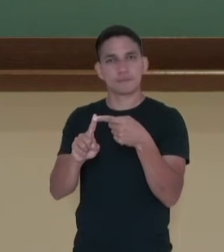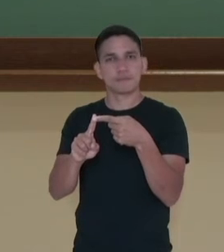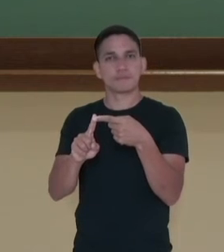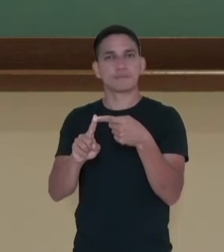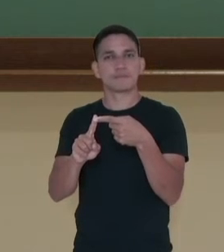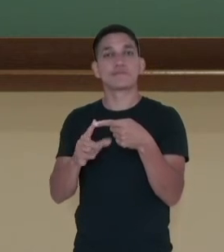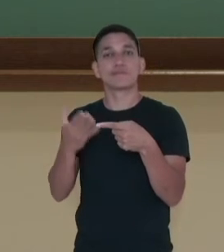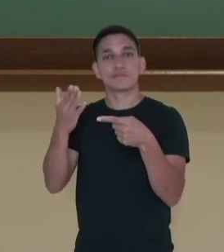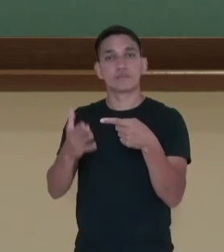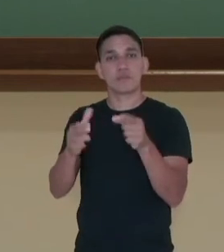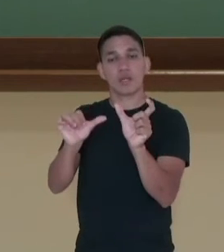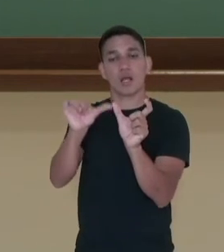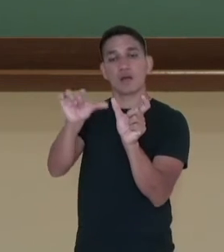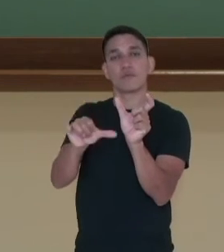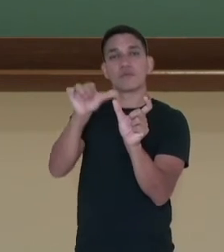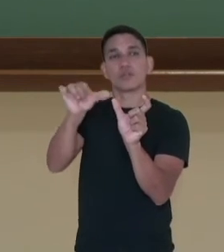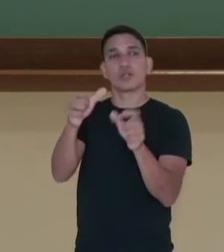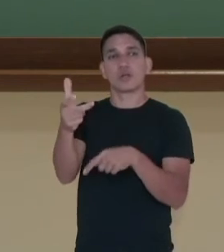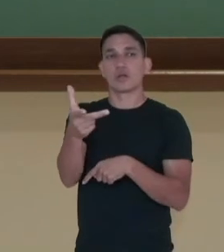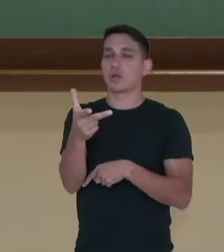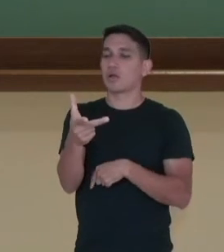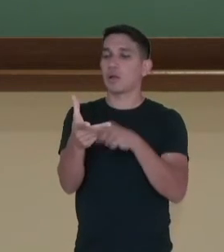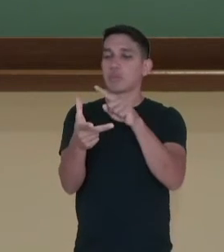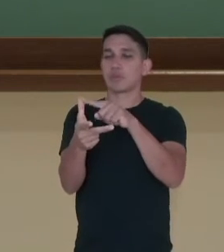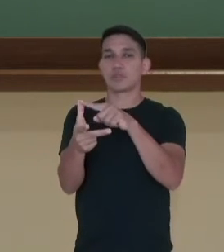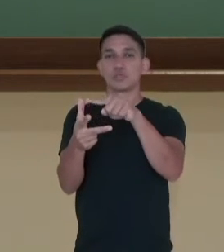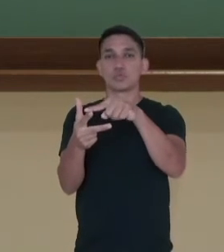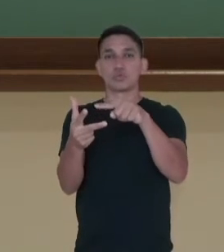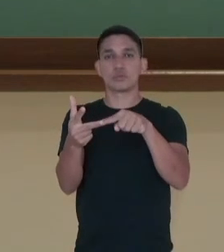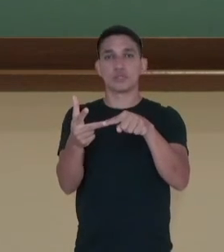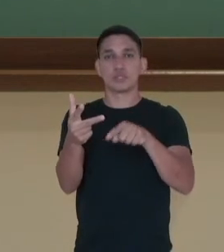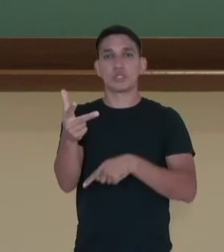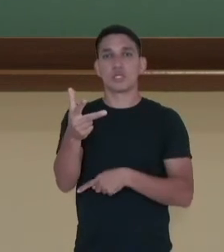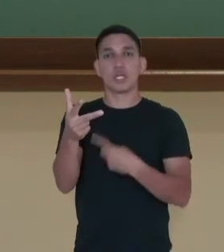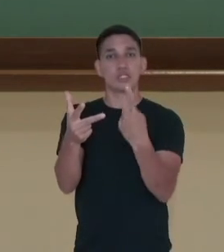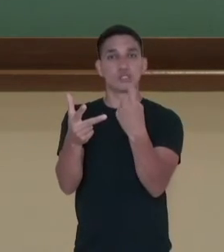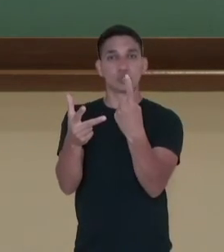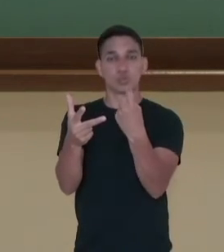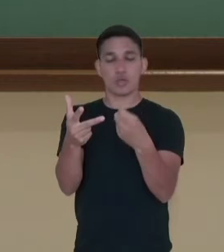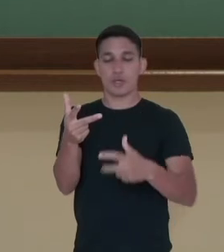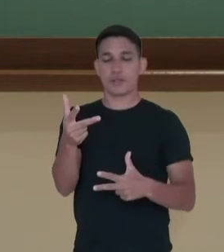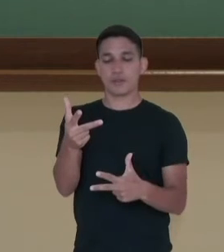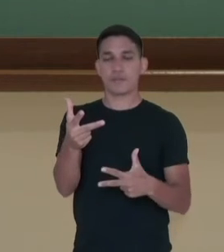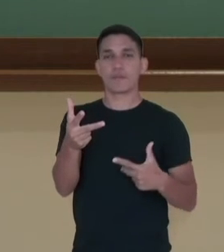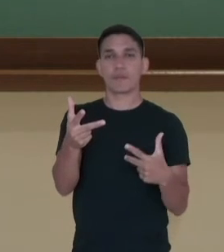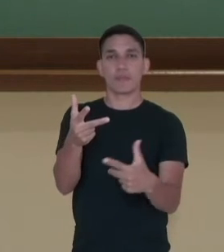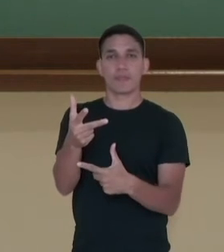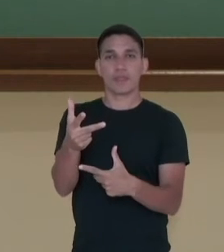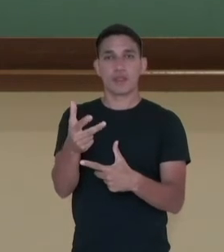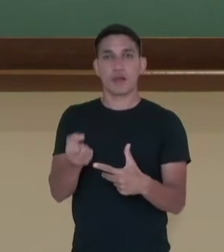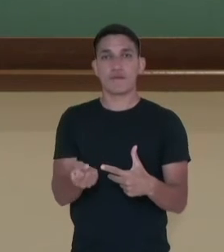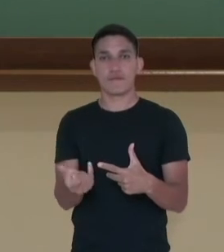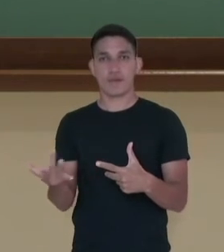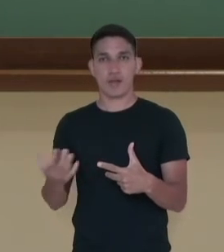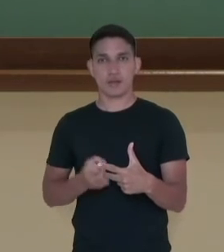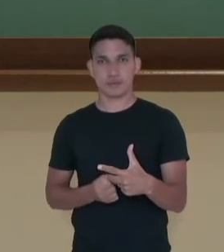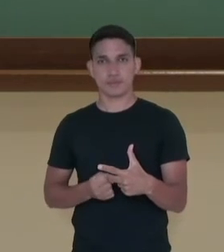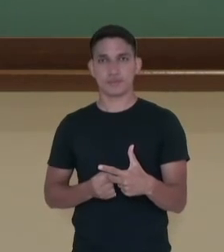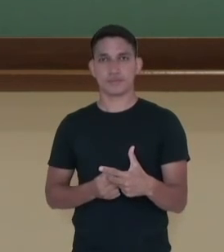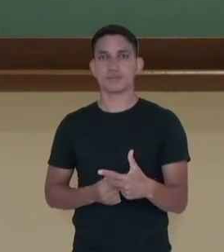A irregularidade na primeira, segunda e terceira pessoa do singular e na terceira pessoa do plural. O